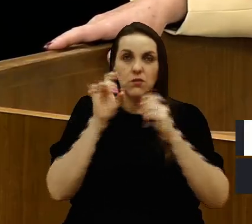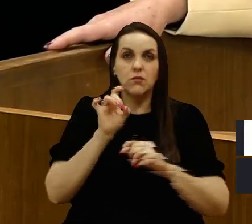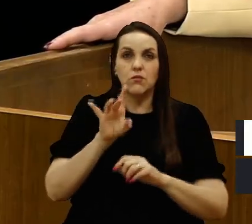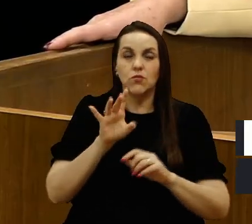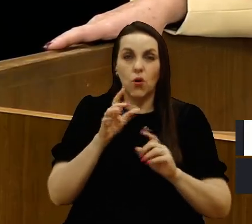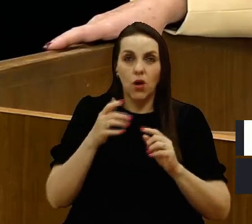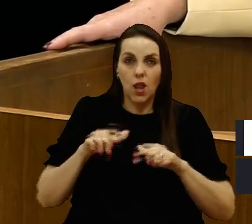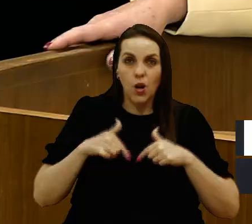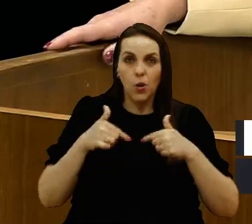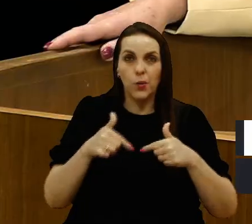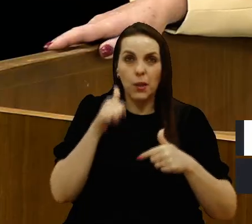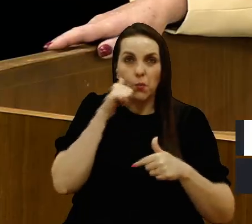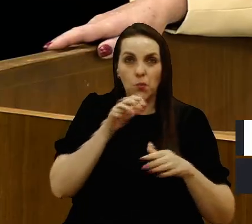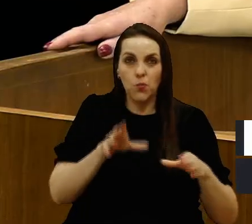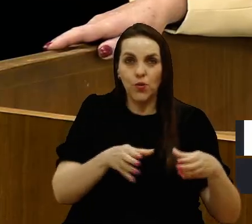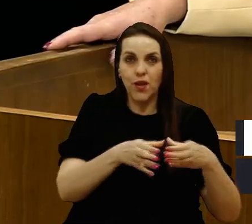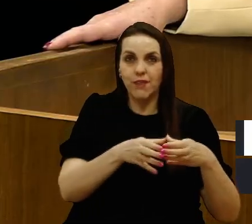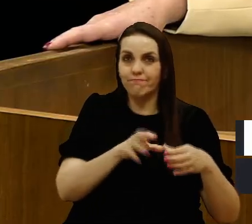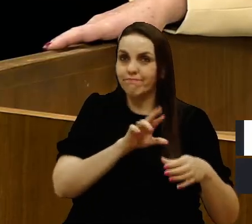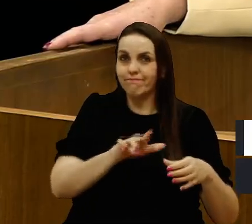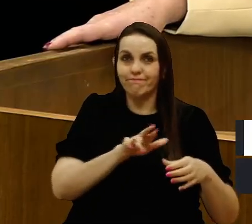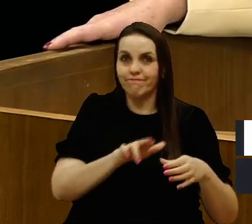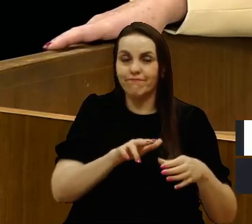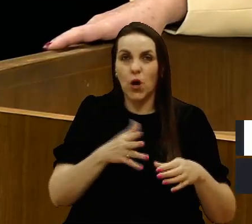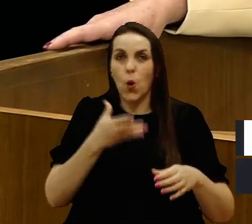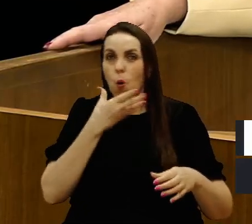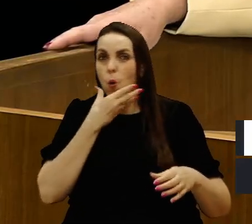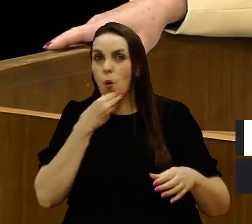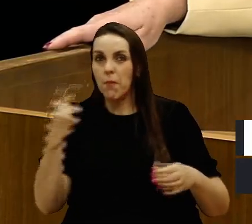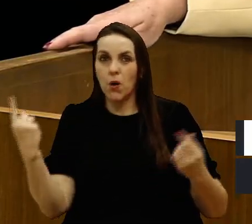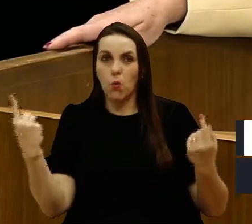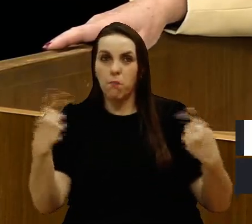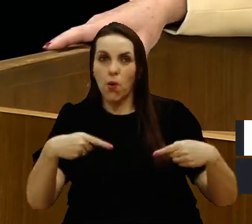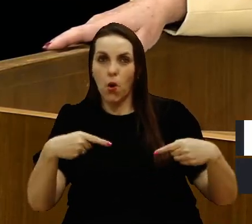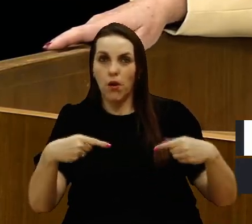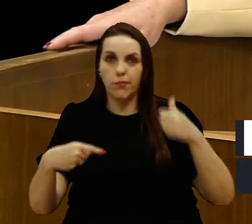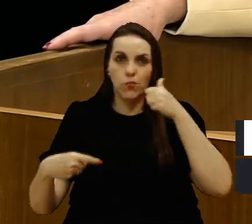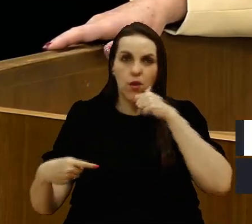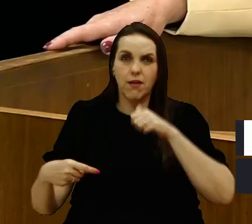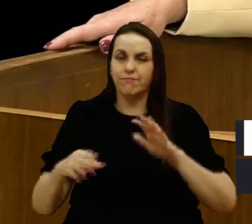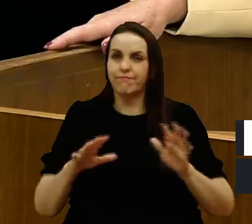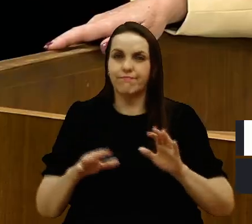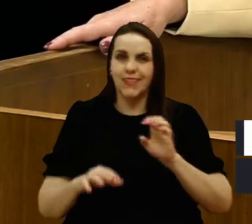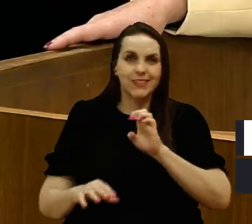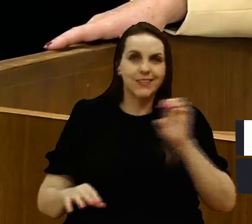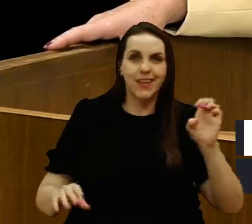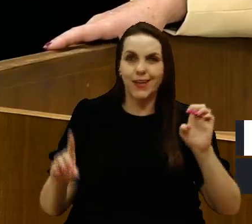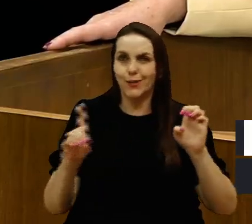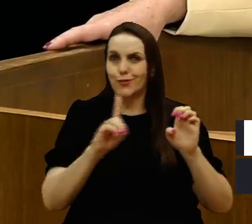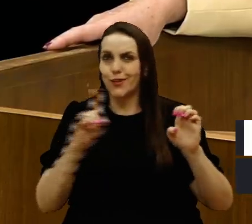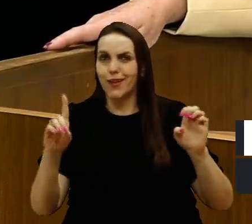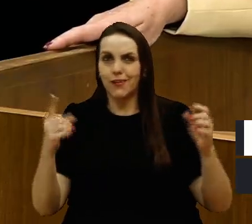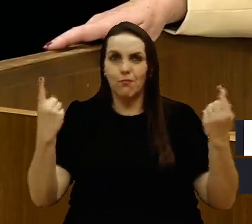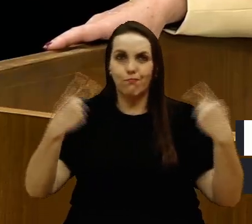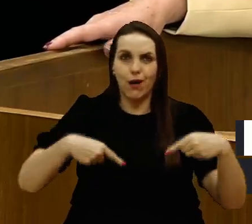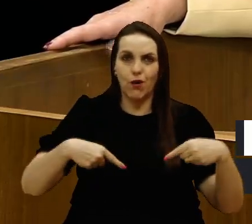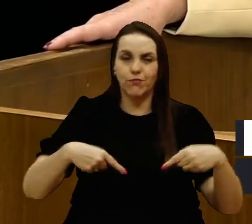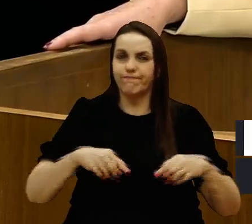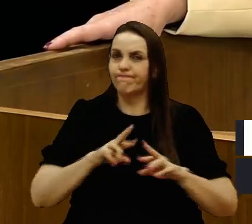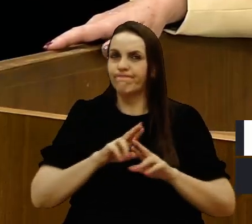das mulheres, ela não é de homens contra as mulheres ou de esquerda contra a direita, ela não tem